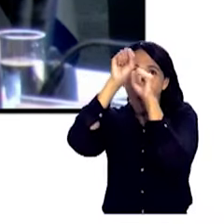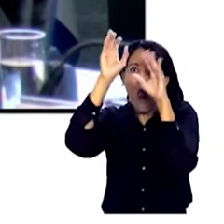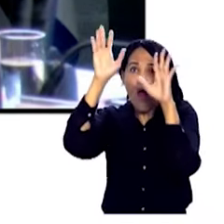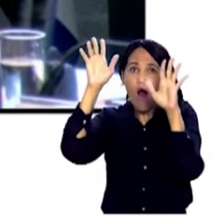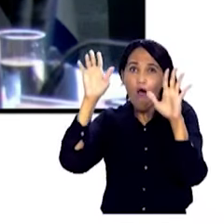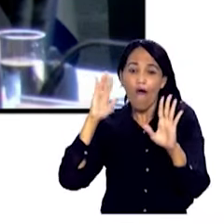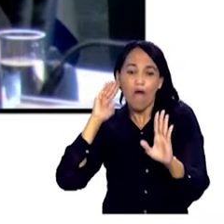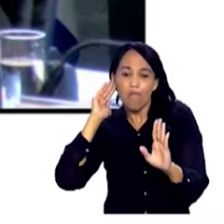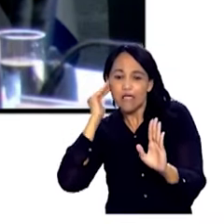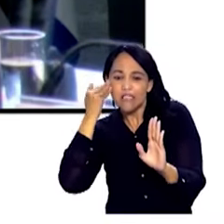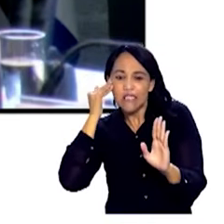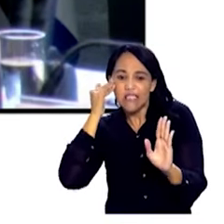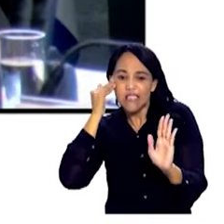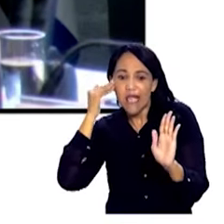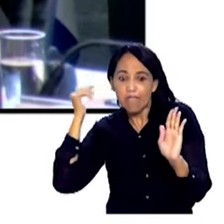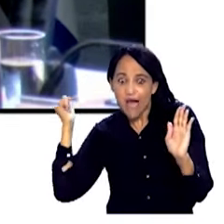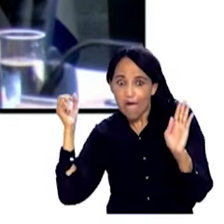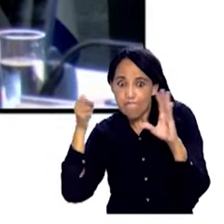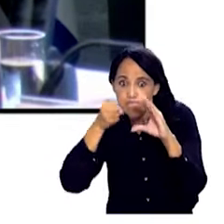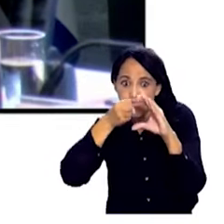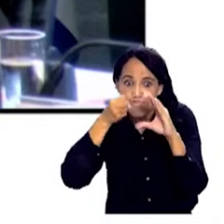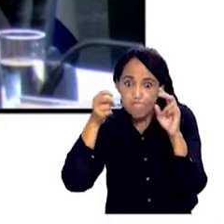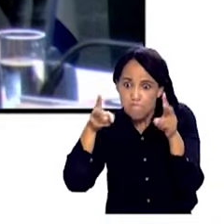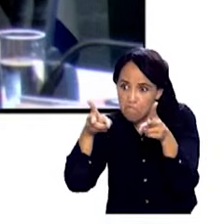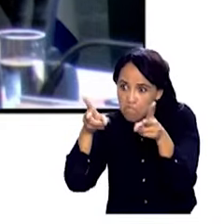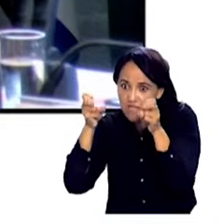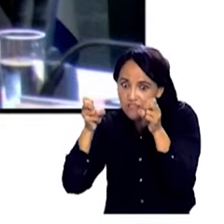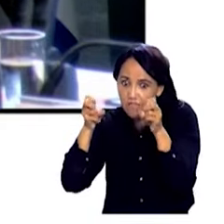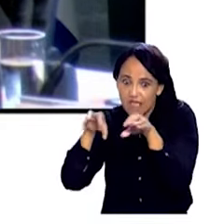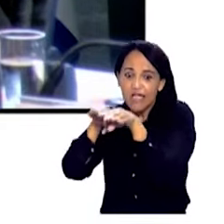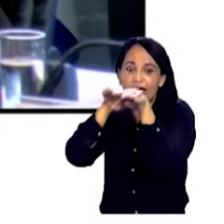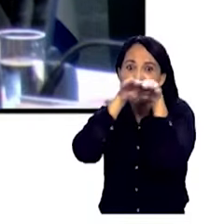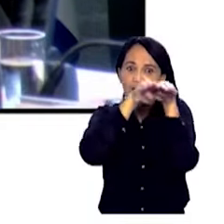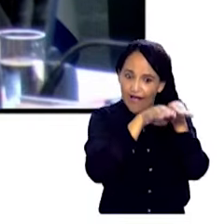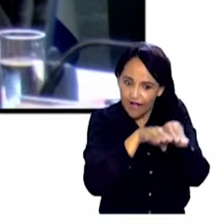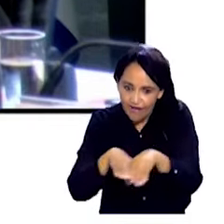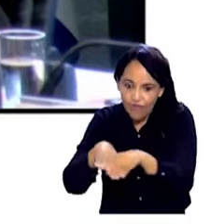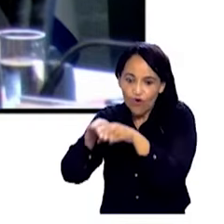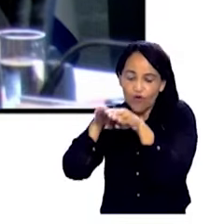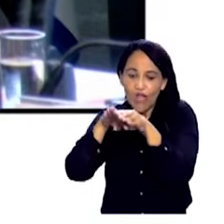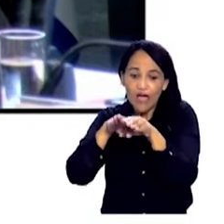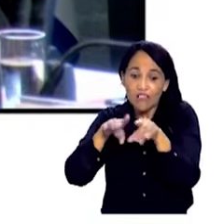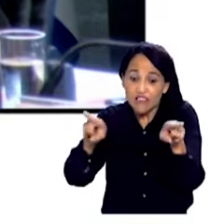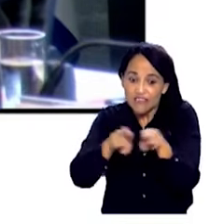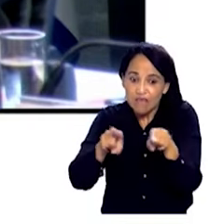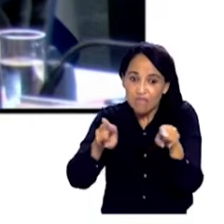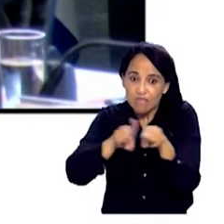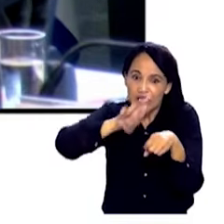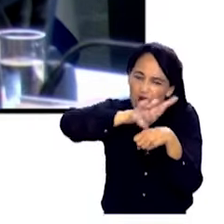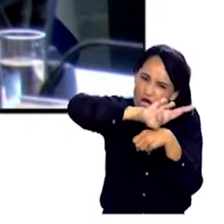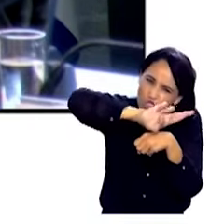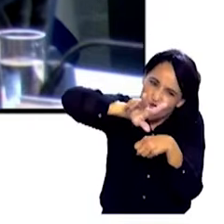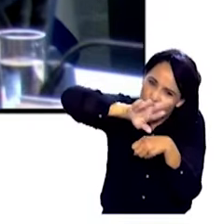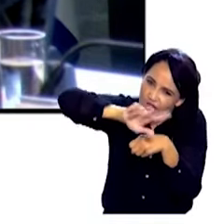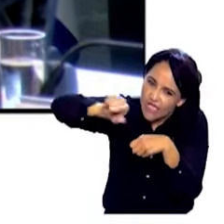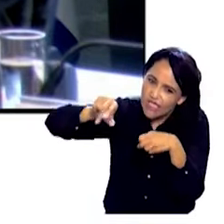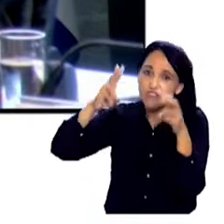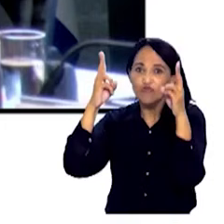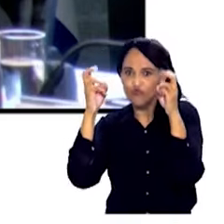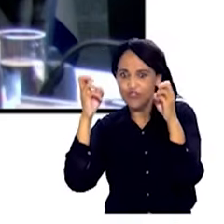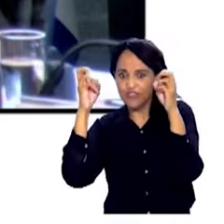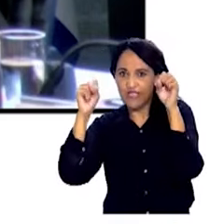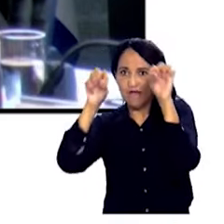identificar as similitudes e as diferenças entre os sistemas com uma metodologia comparada ajo